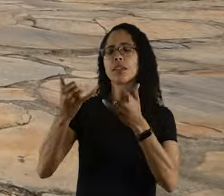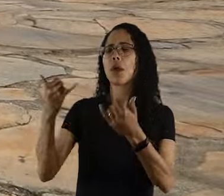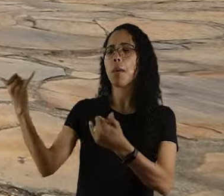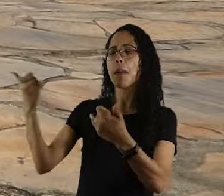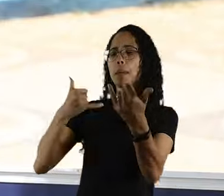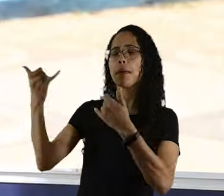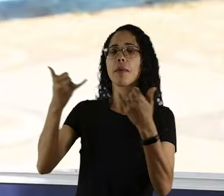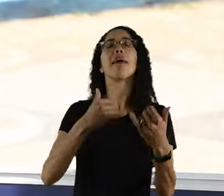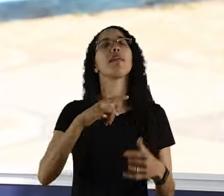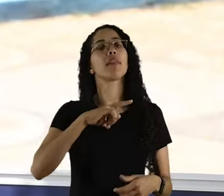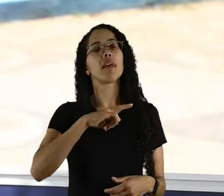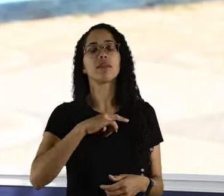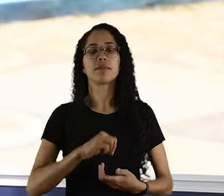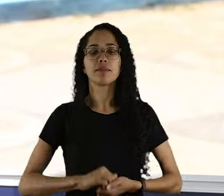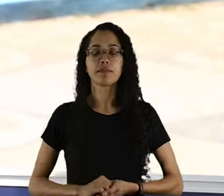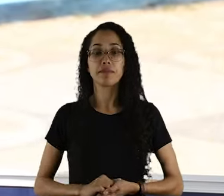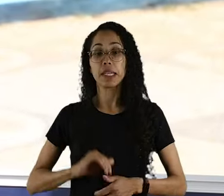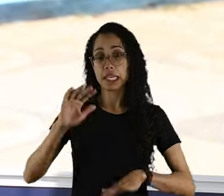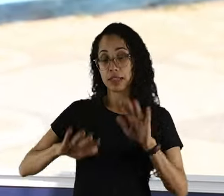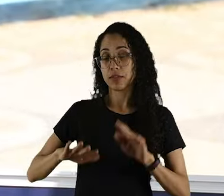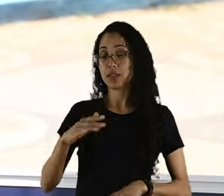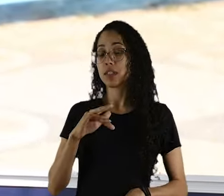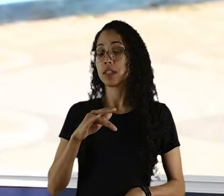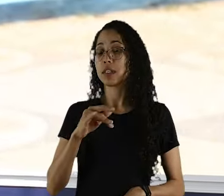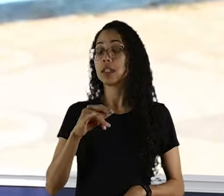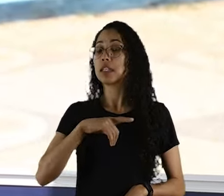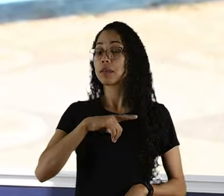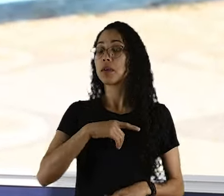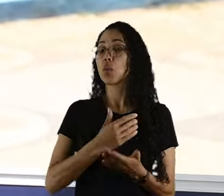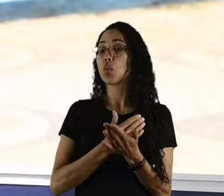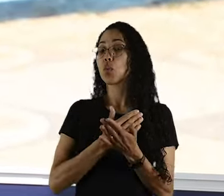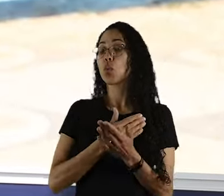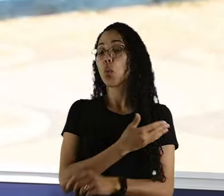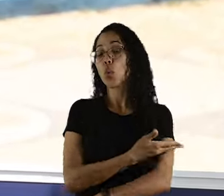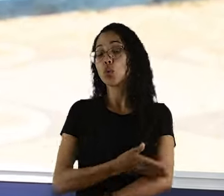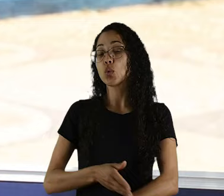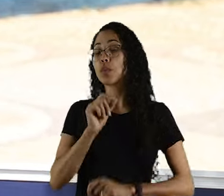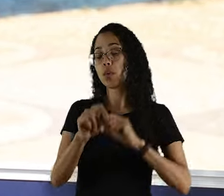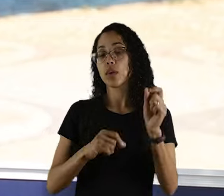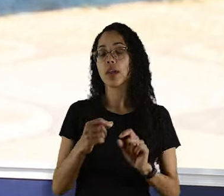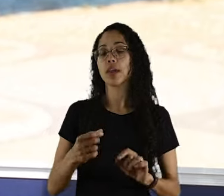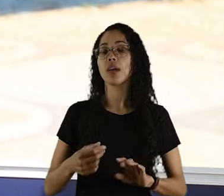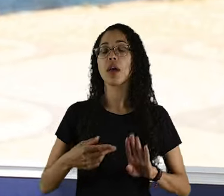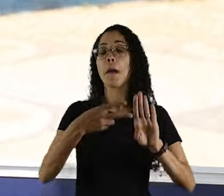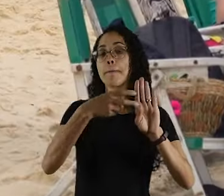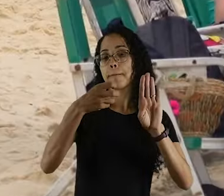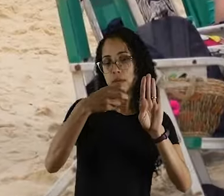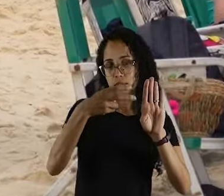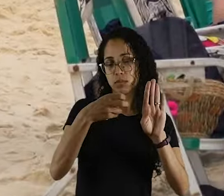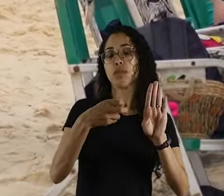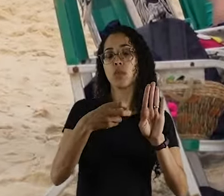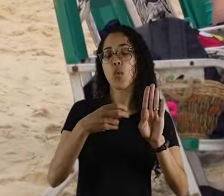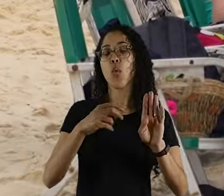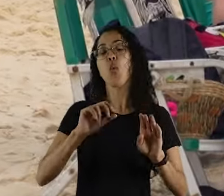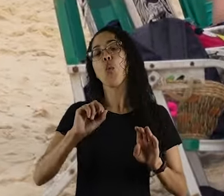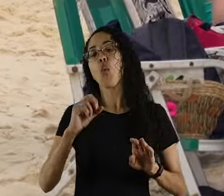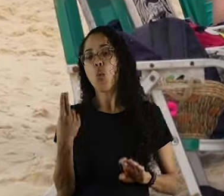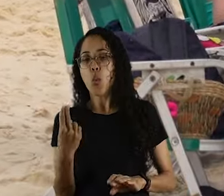muita informação. Normalmente eu tô investindo em Bitcoin, em criptomoeda. Ou então em jogos NFT? Eu ainda